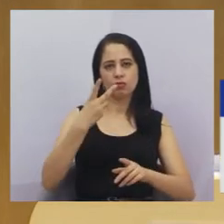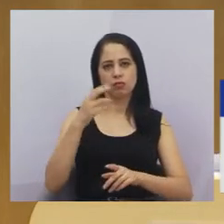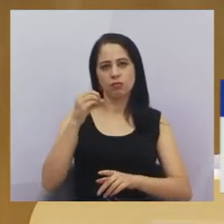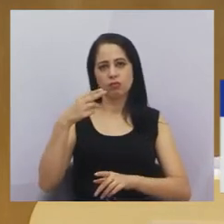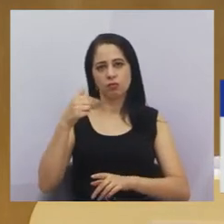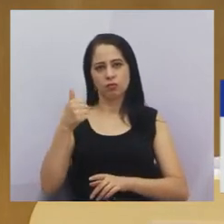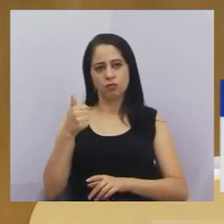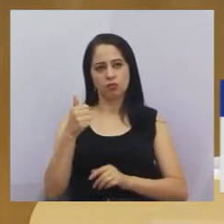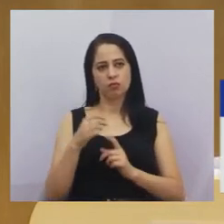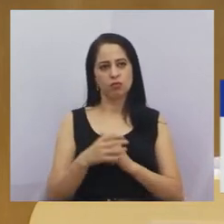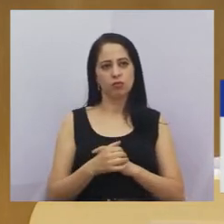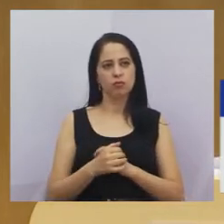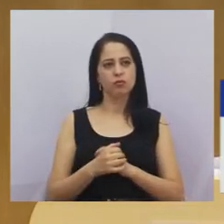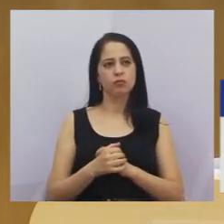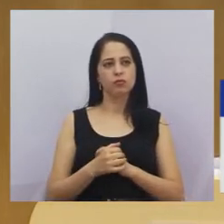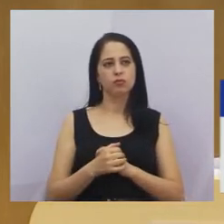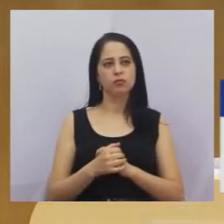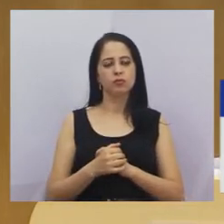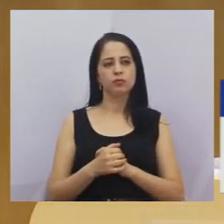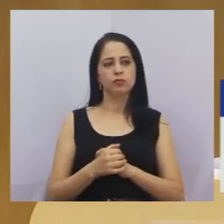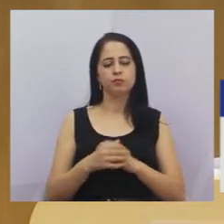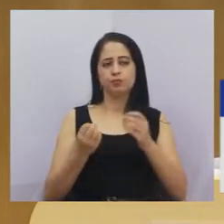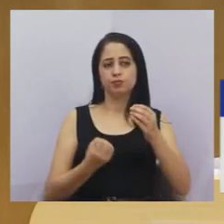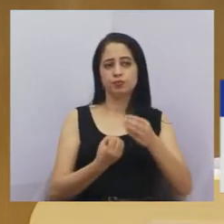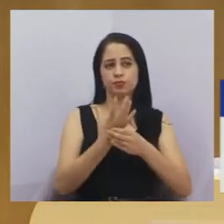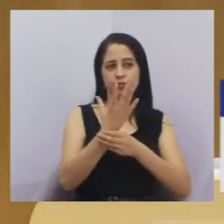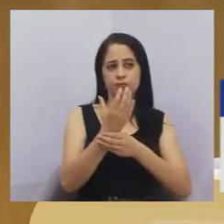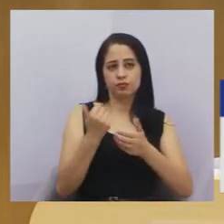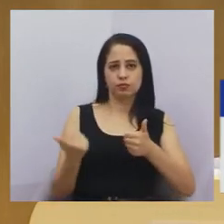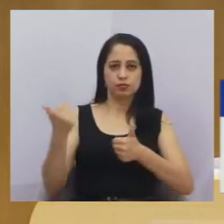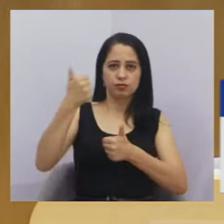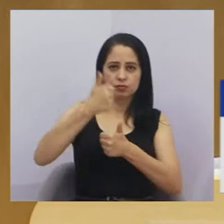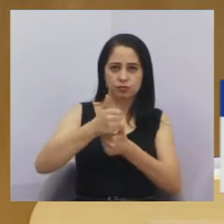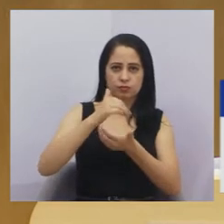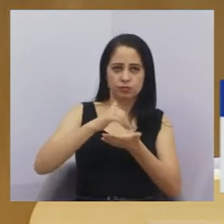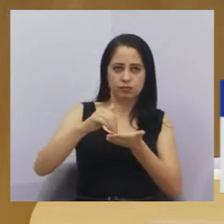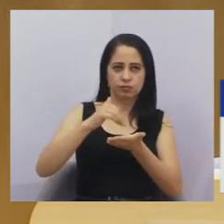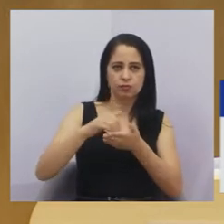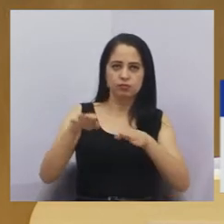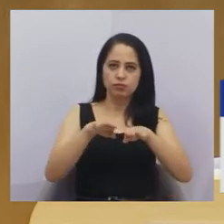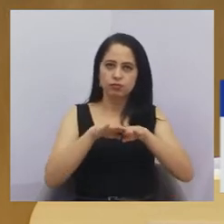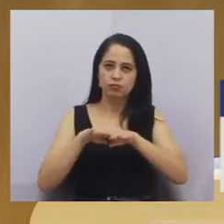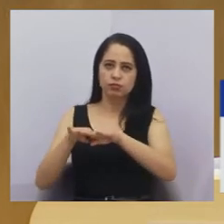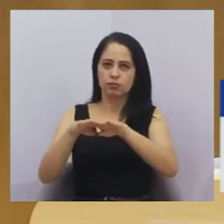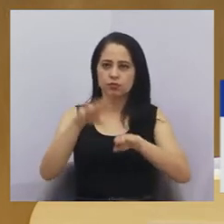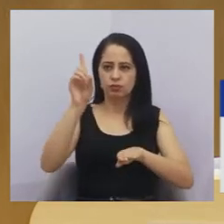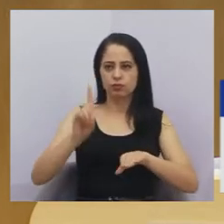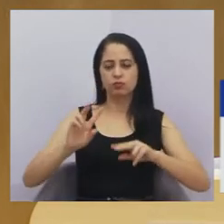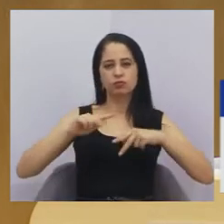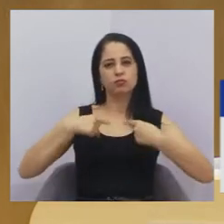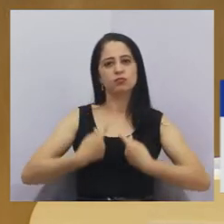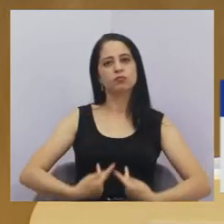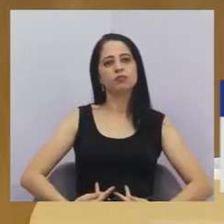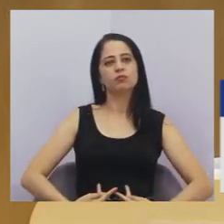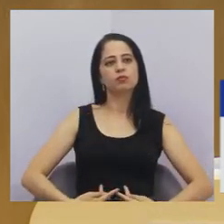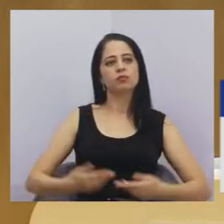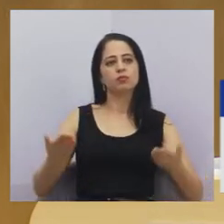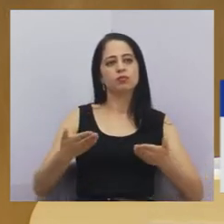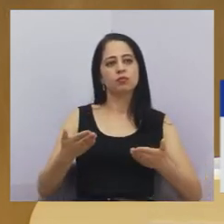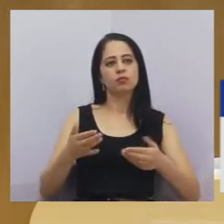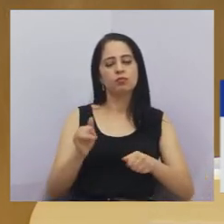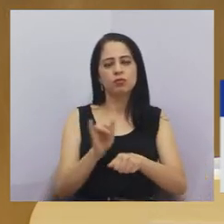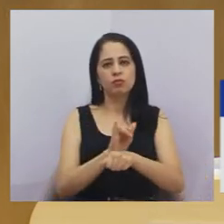redação: dispõe sobre a criação da Subsecretaria de Igualdade e de Direitos Humanos, estabelece a